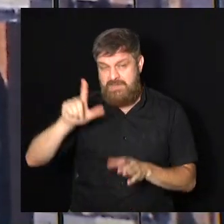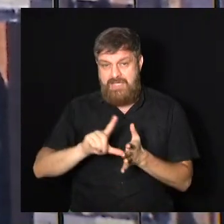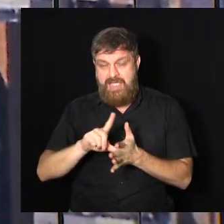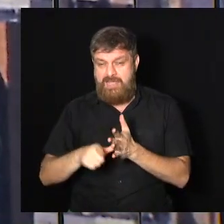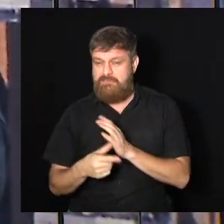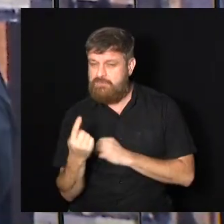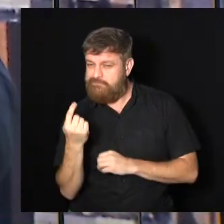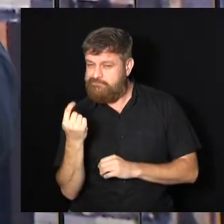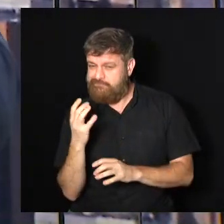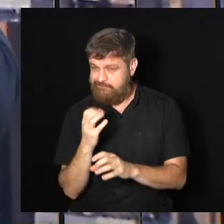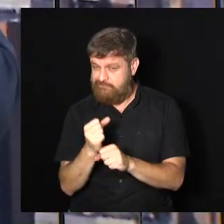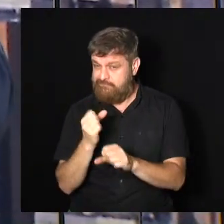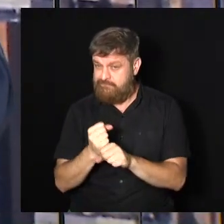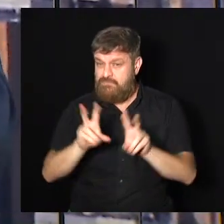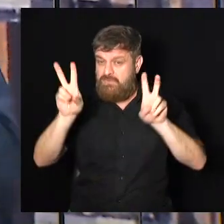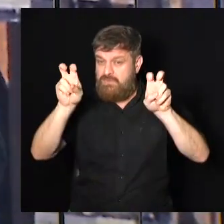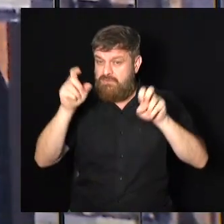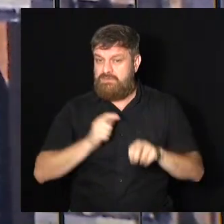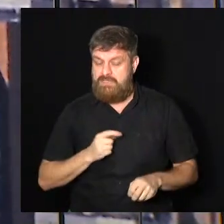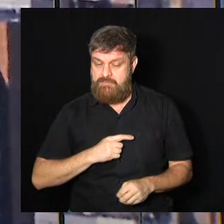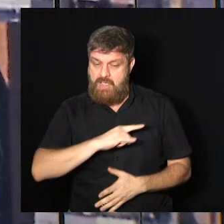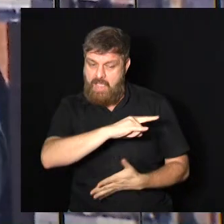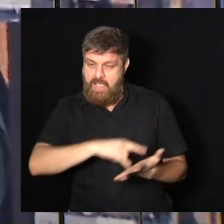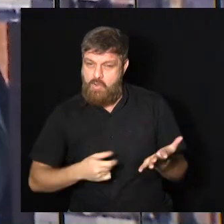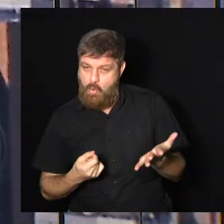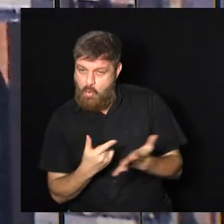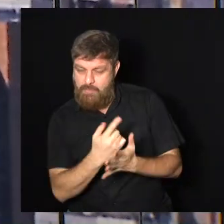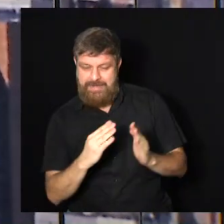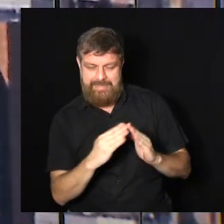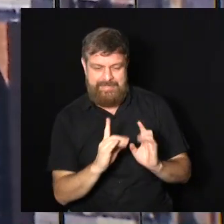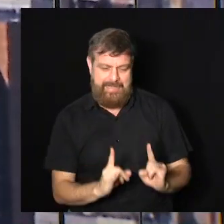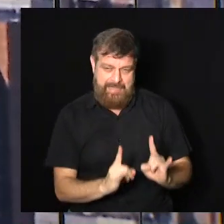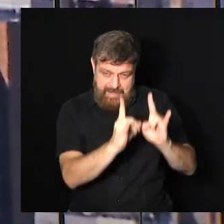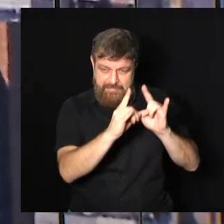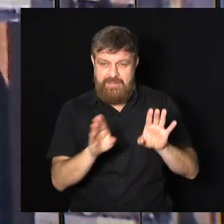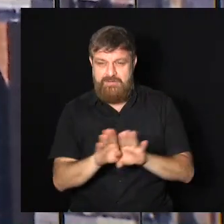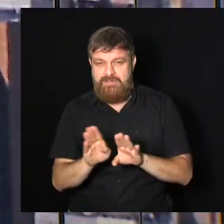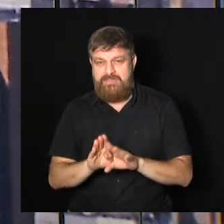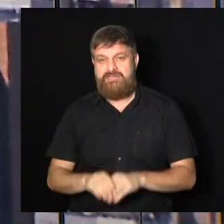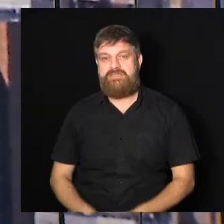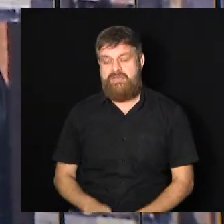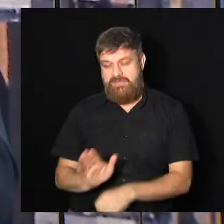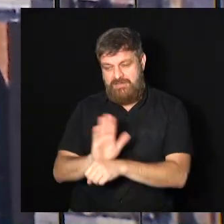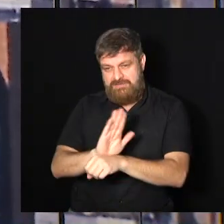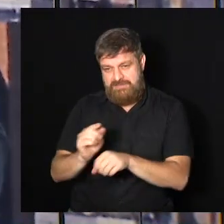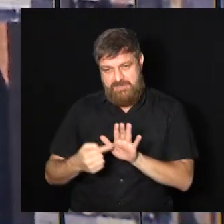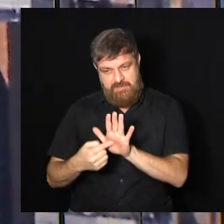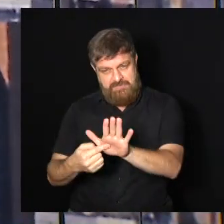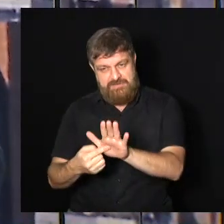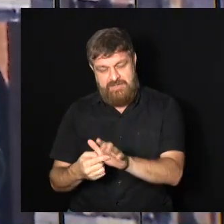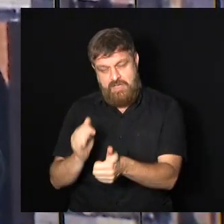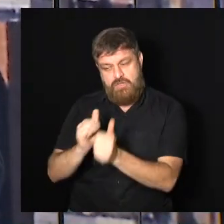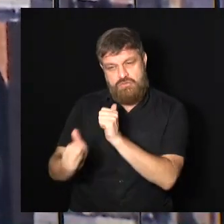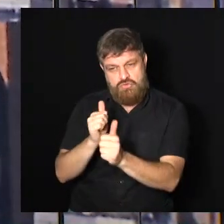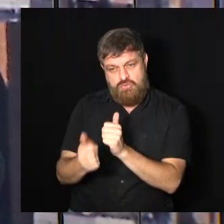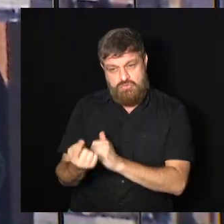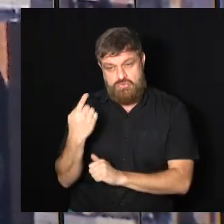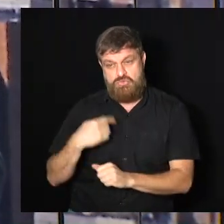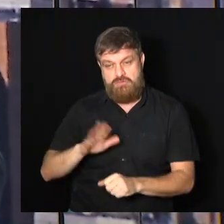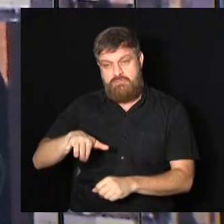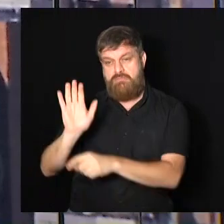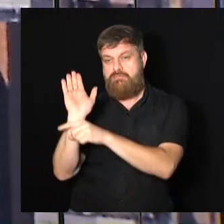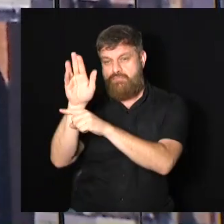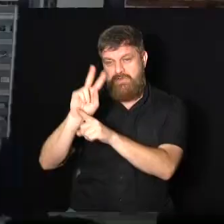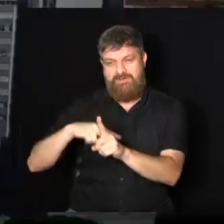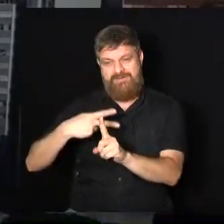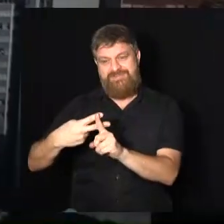Ponta do Lápis sobre fundos imobiliários, a agenda de cinema com as estreias e o jogo de ontem do Veracruz